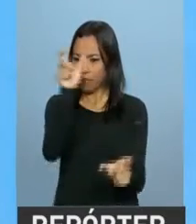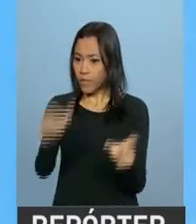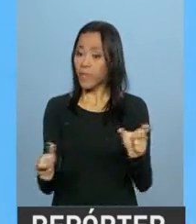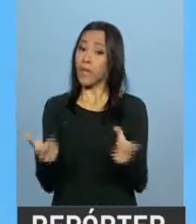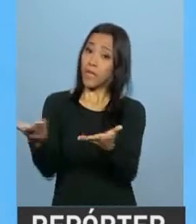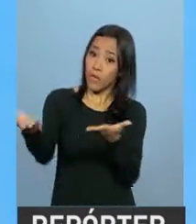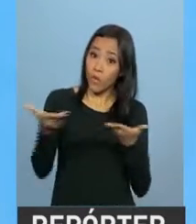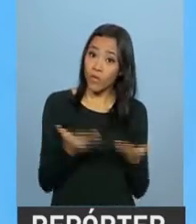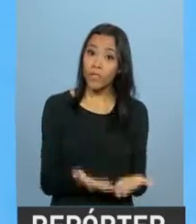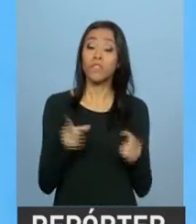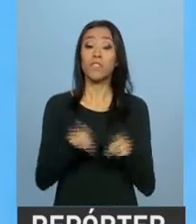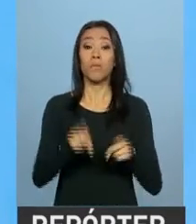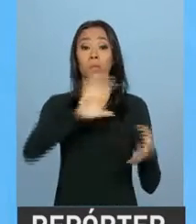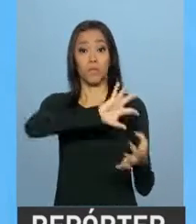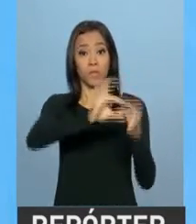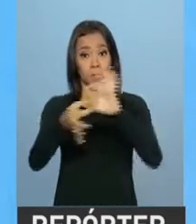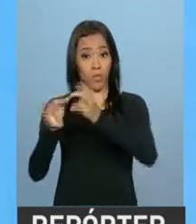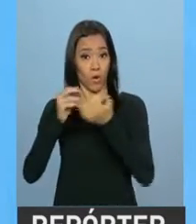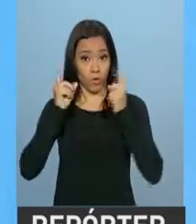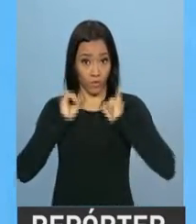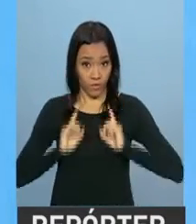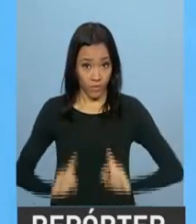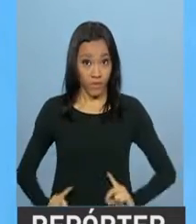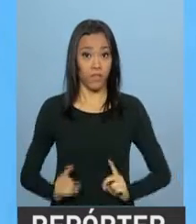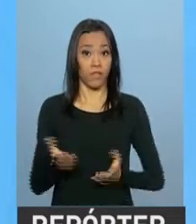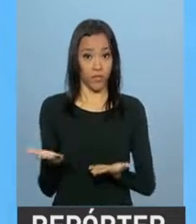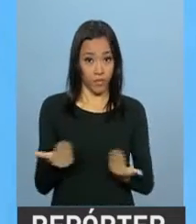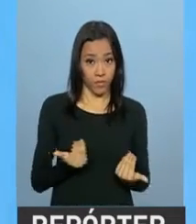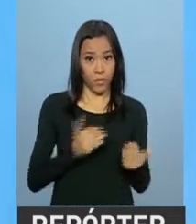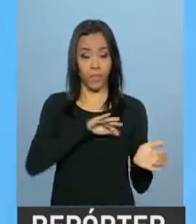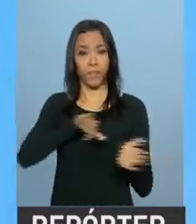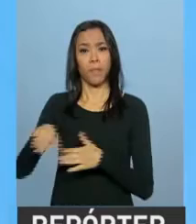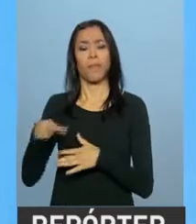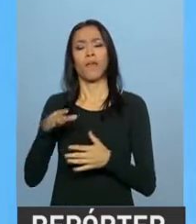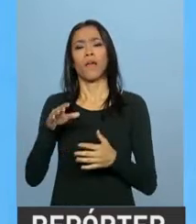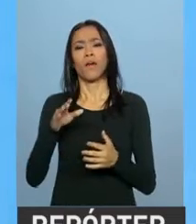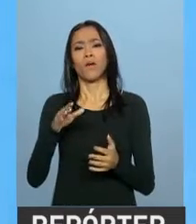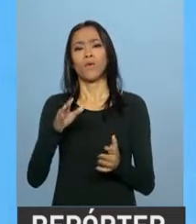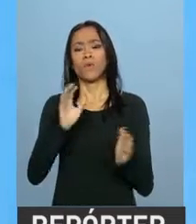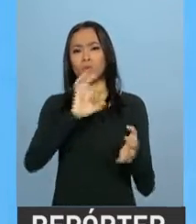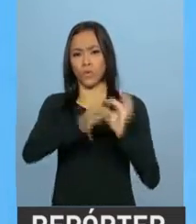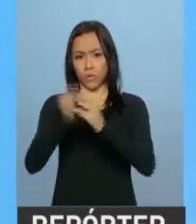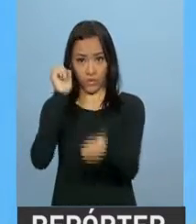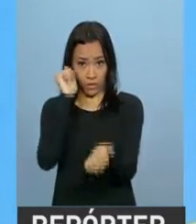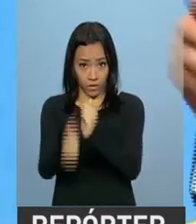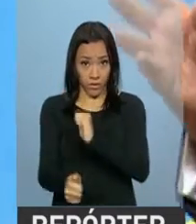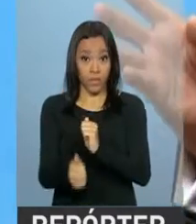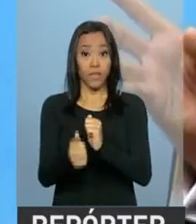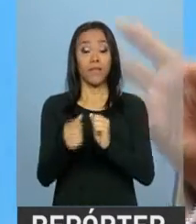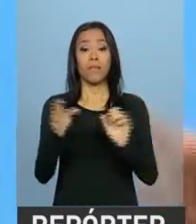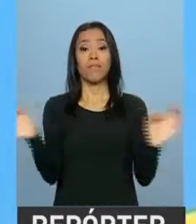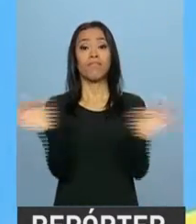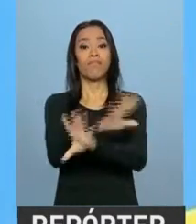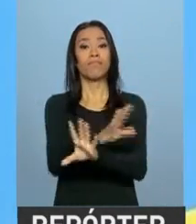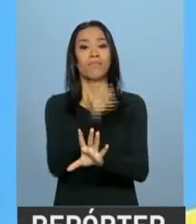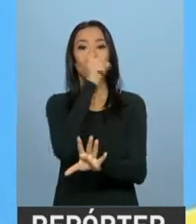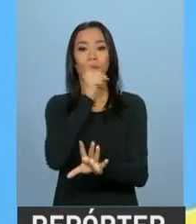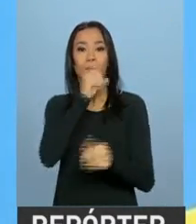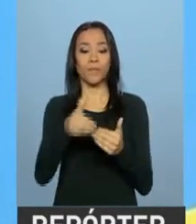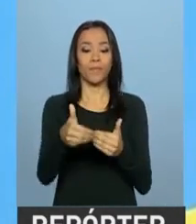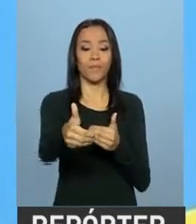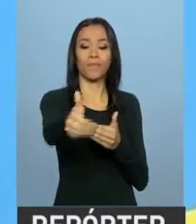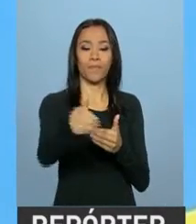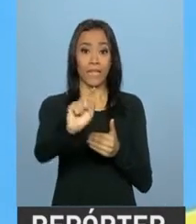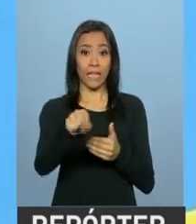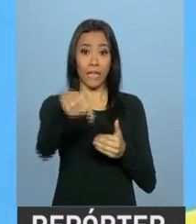os jogos paralímpicos os primeiros jogos olímpicos que terminam no domingo mas logo depois a partir do